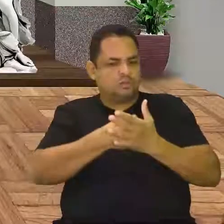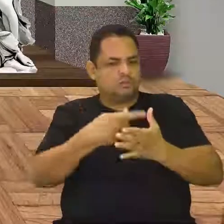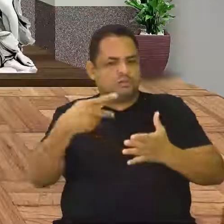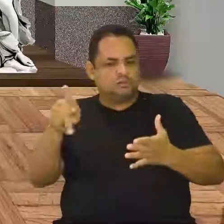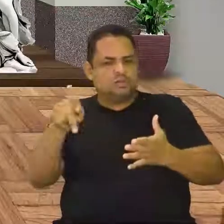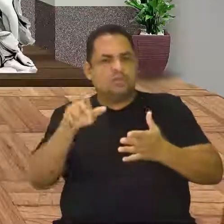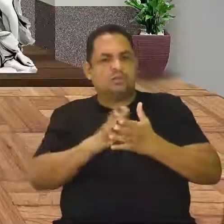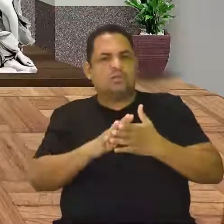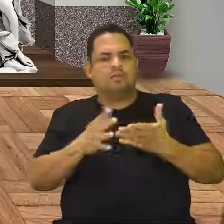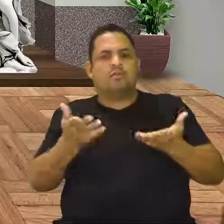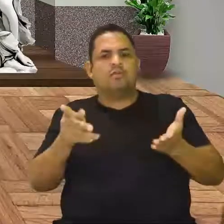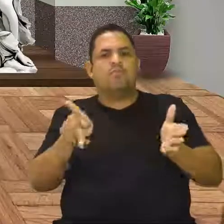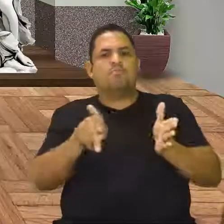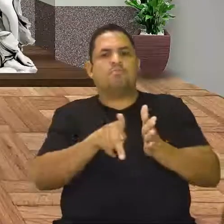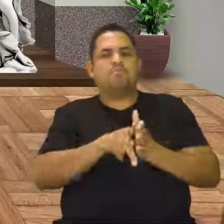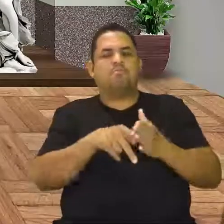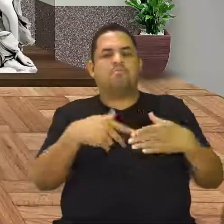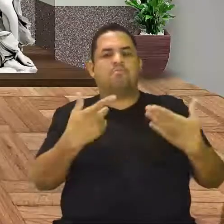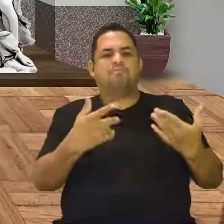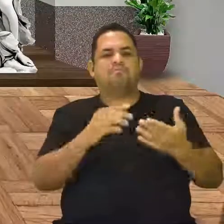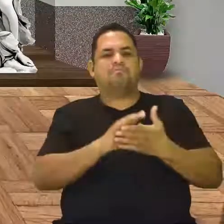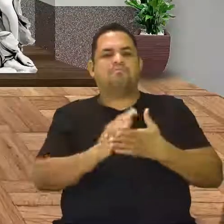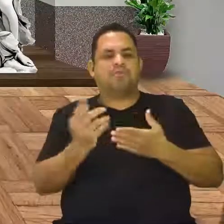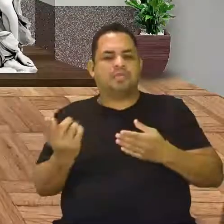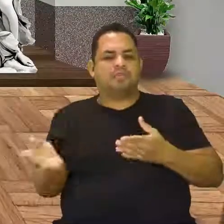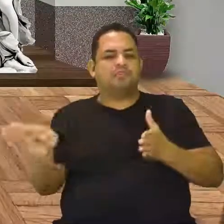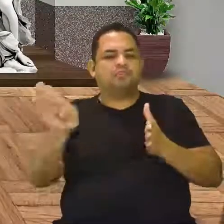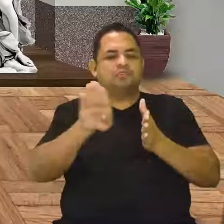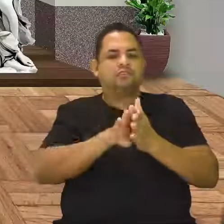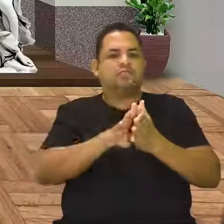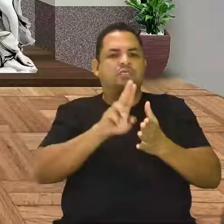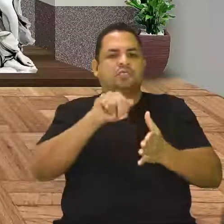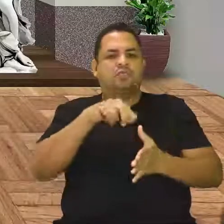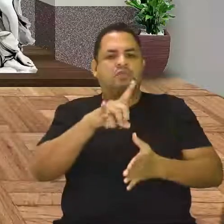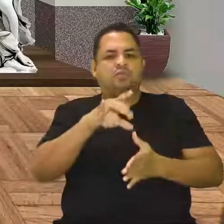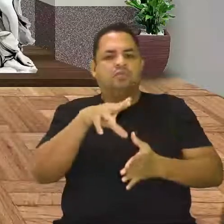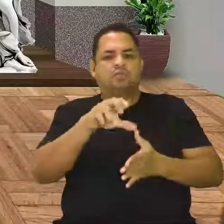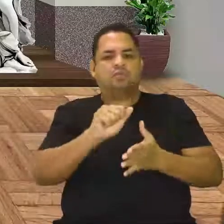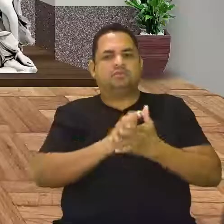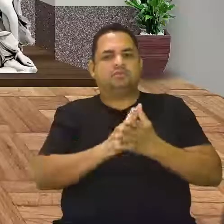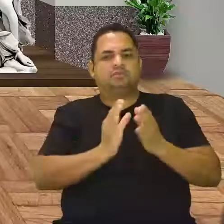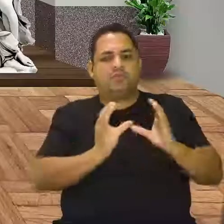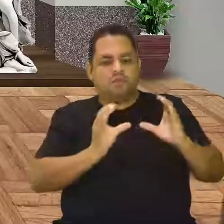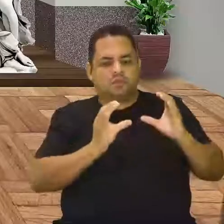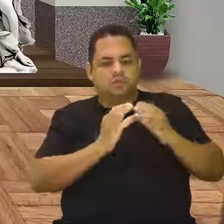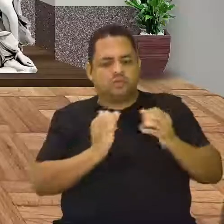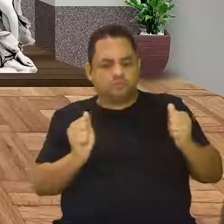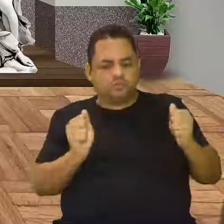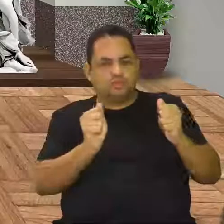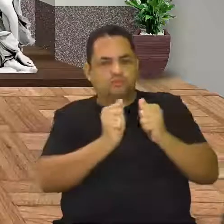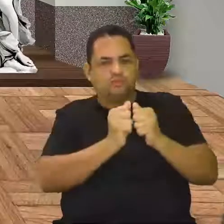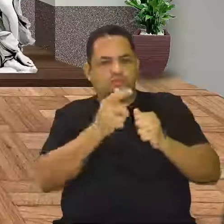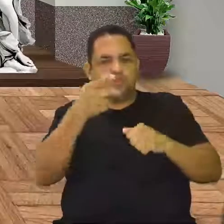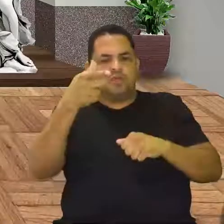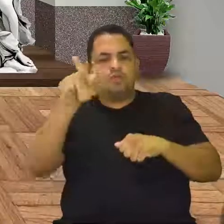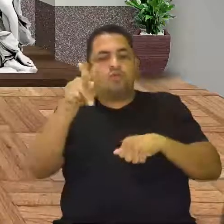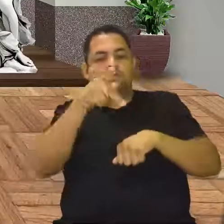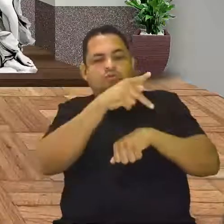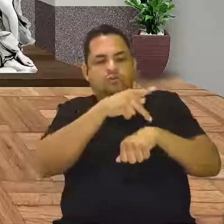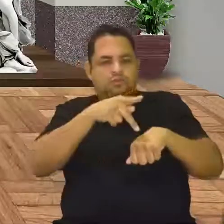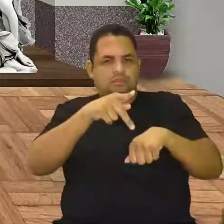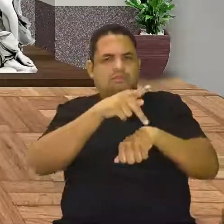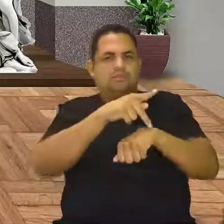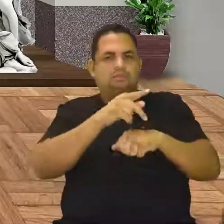território agora virar para a Normandia concentrar forças com outras